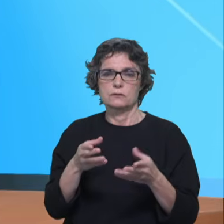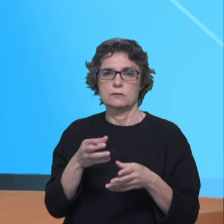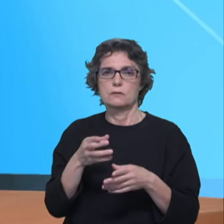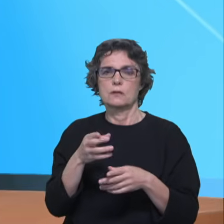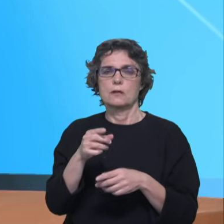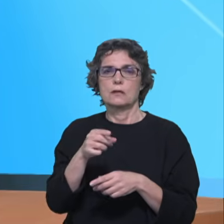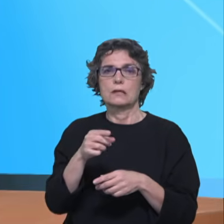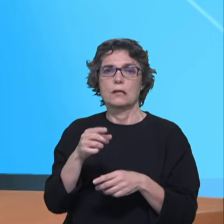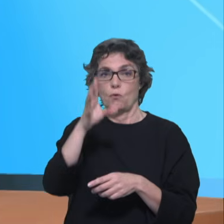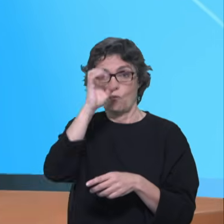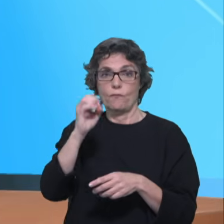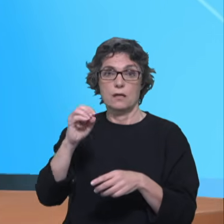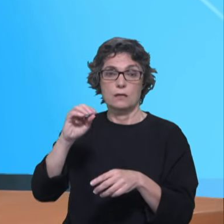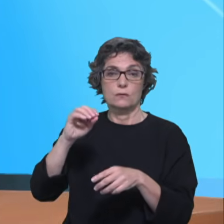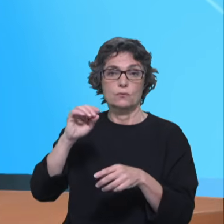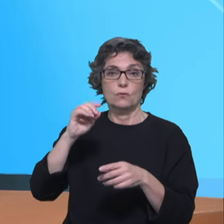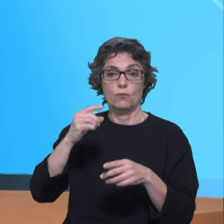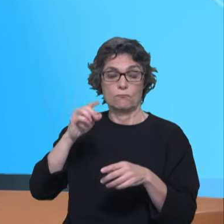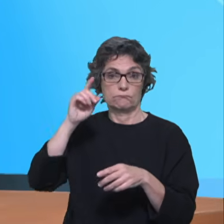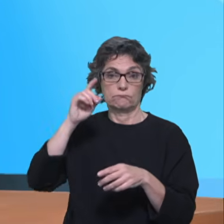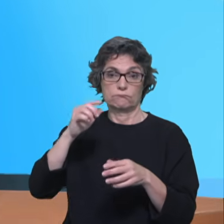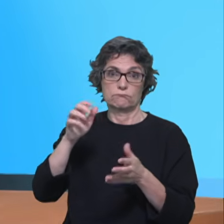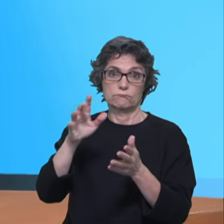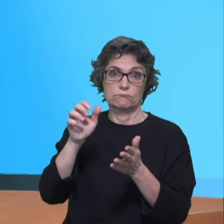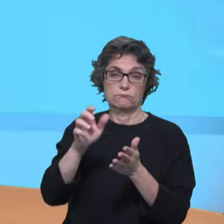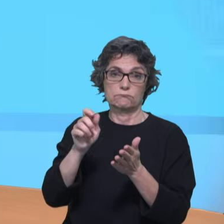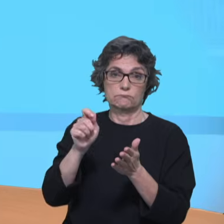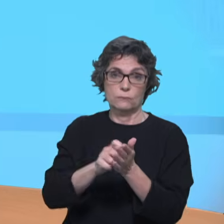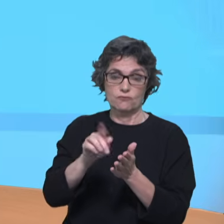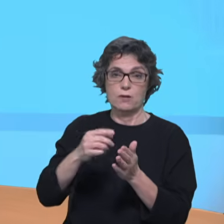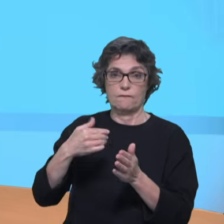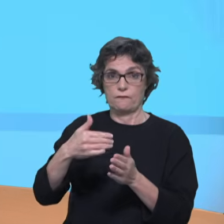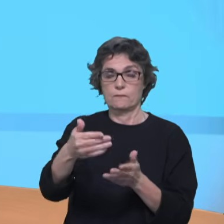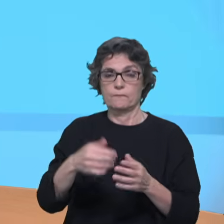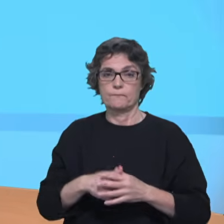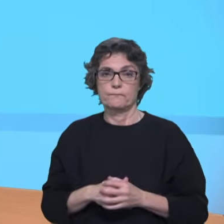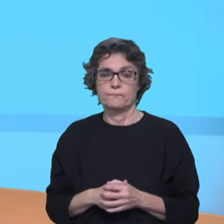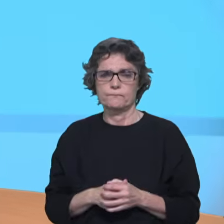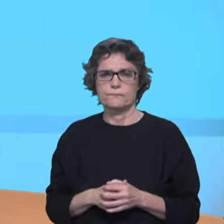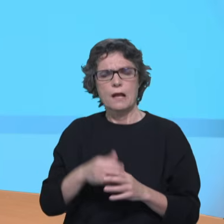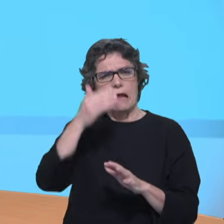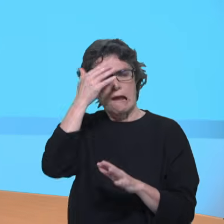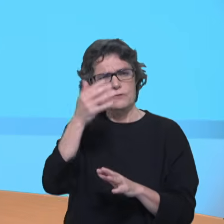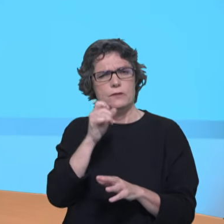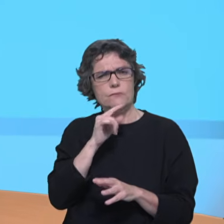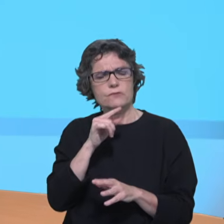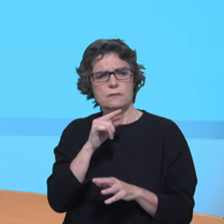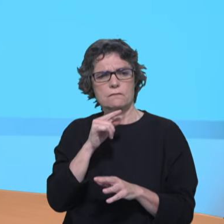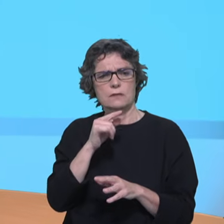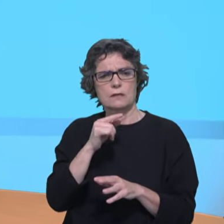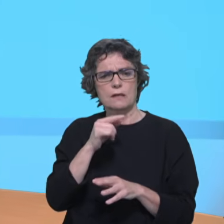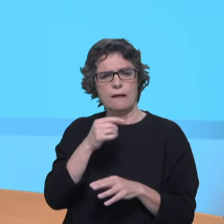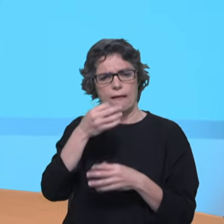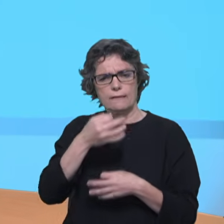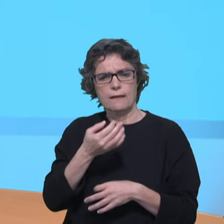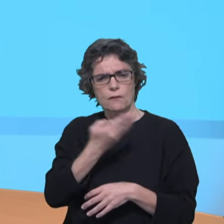convocou para os próximos dias. É possível conciliar a dignidade e os direitos dos trabalhadores